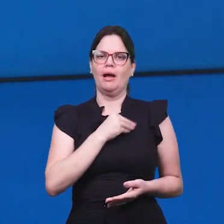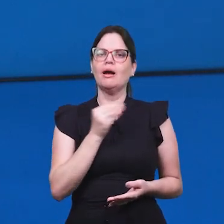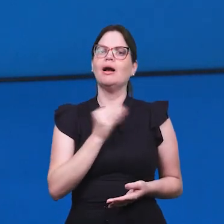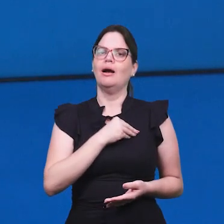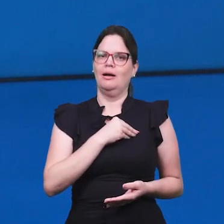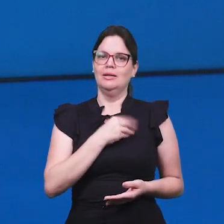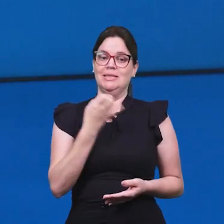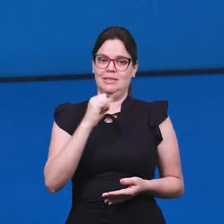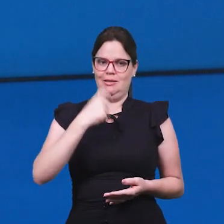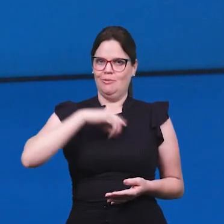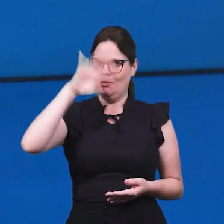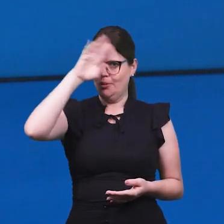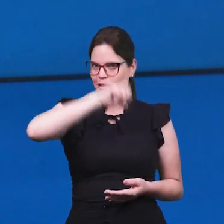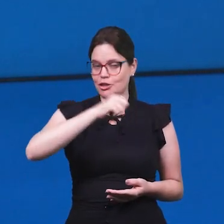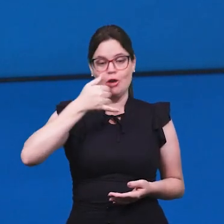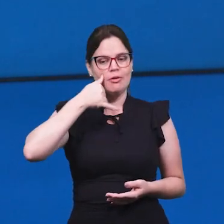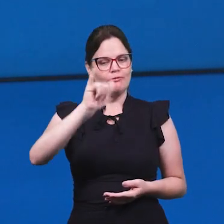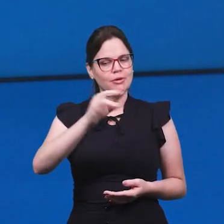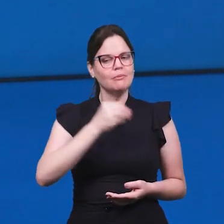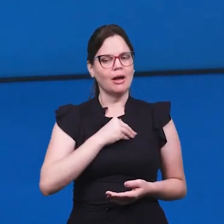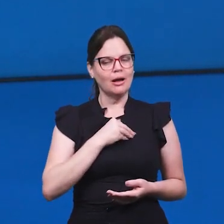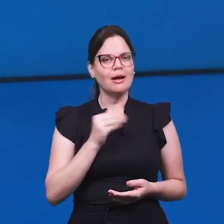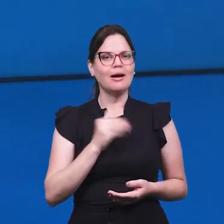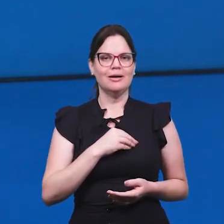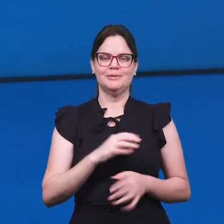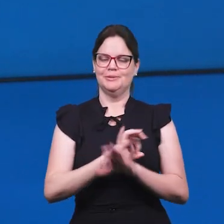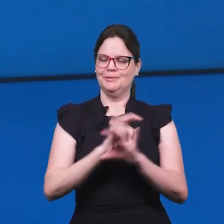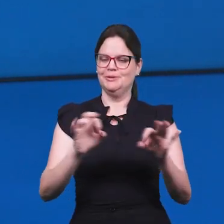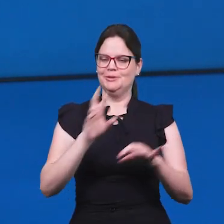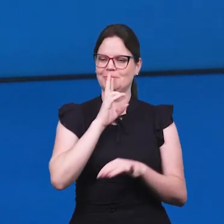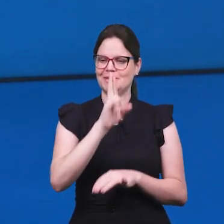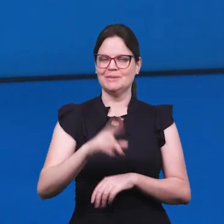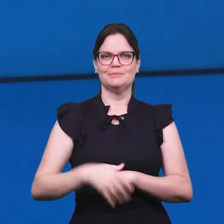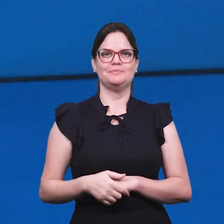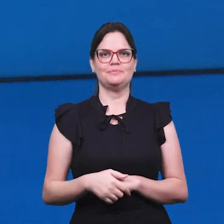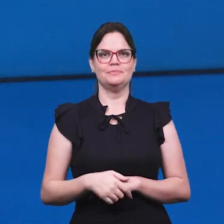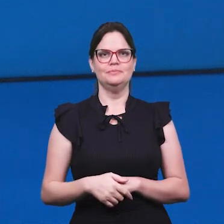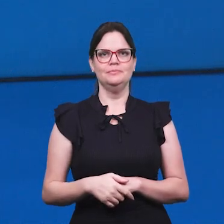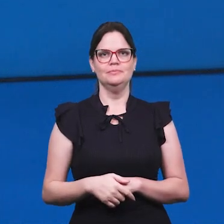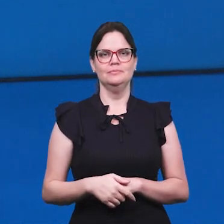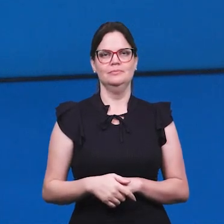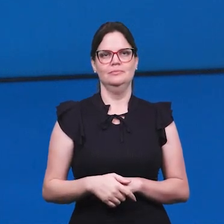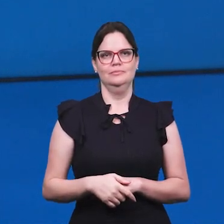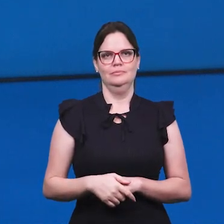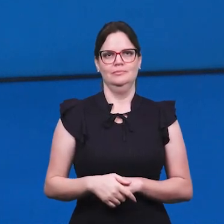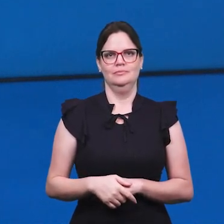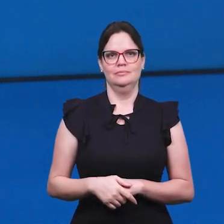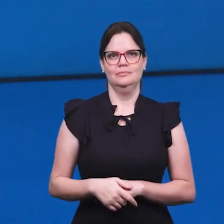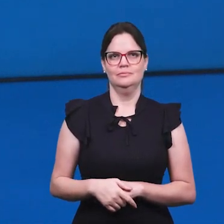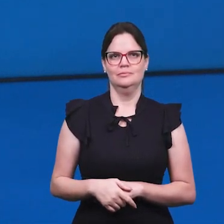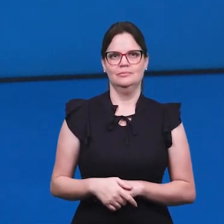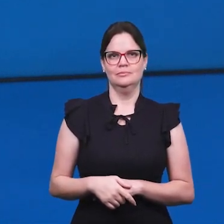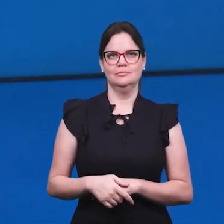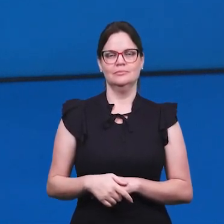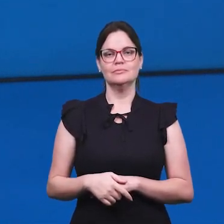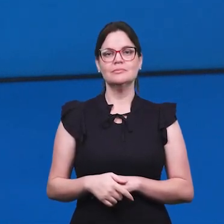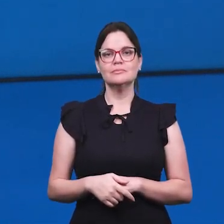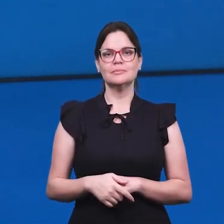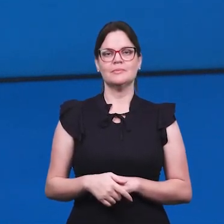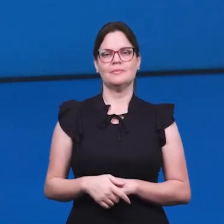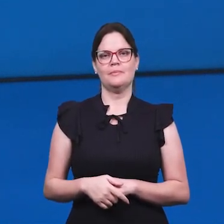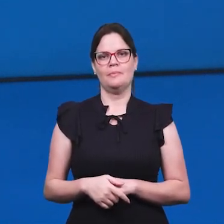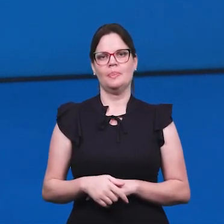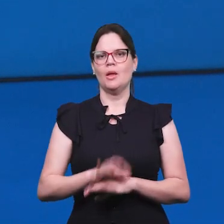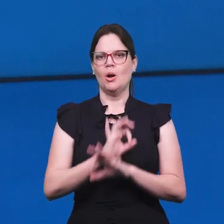E o motivo é para não pecarmos contra o Senhor. Vocês até colocaram uma resposta muito interessante, né? Guardar